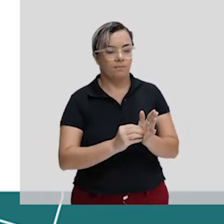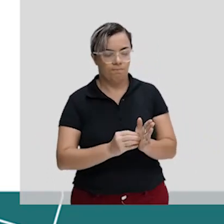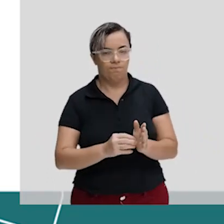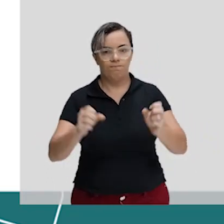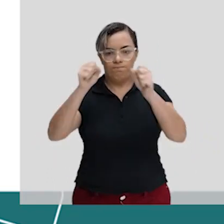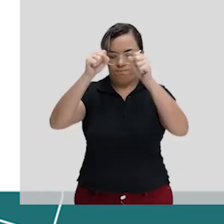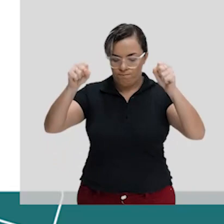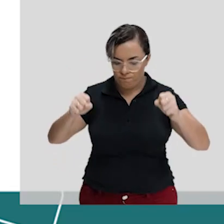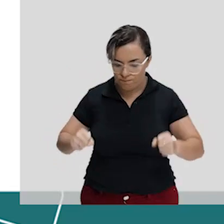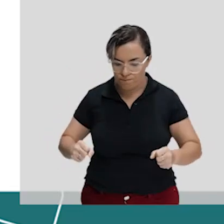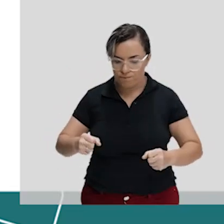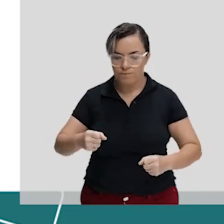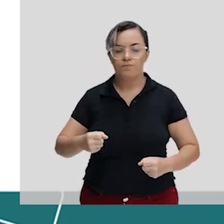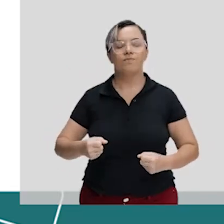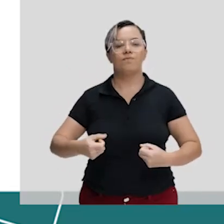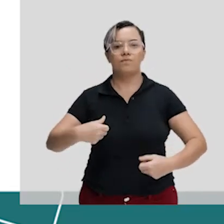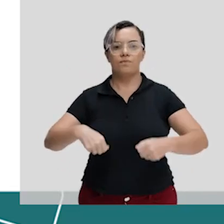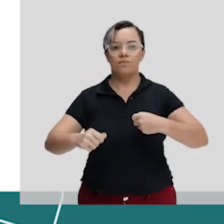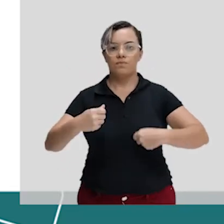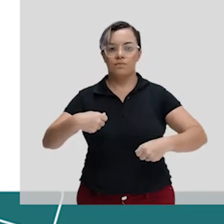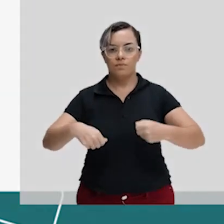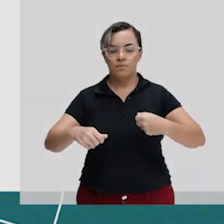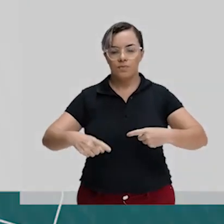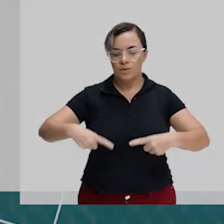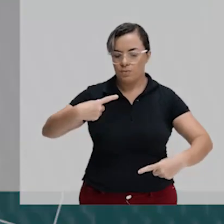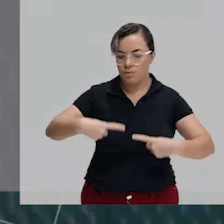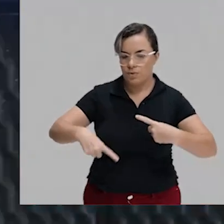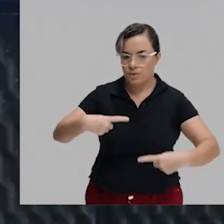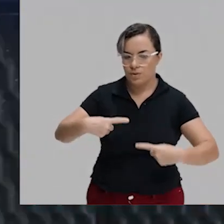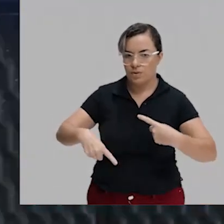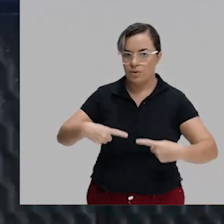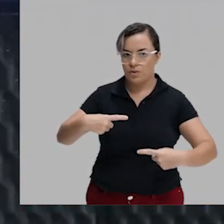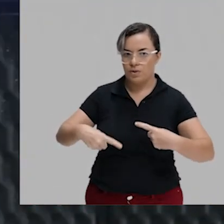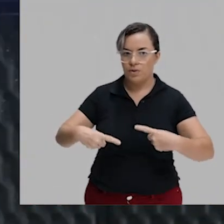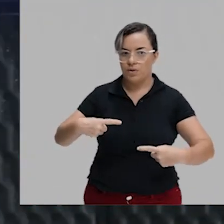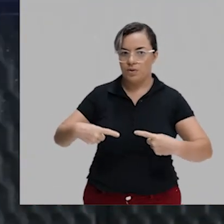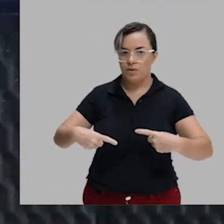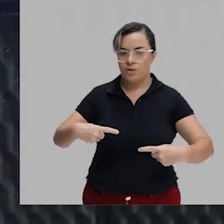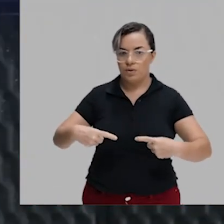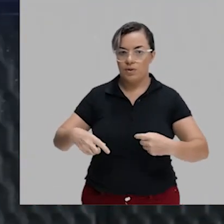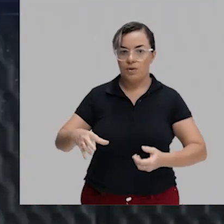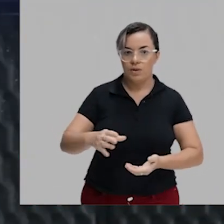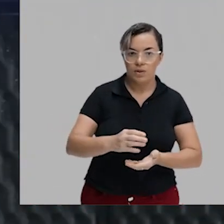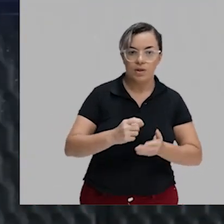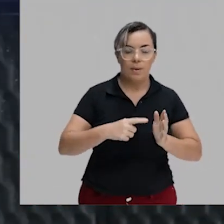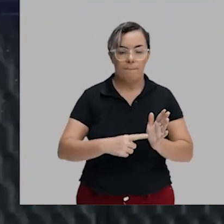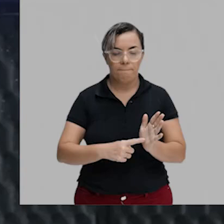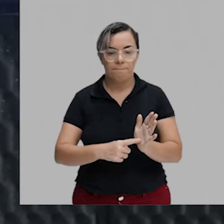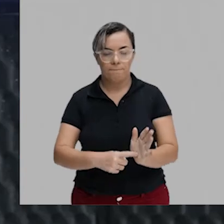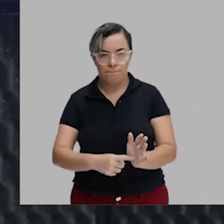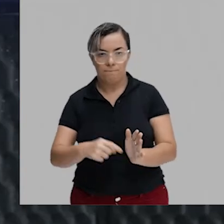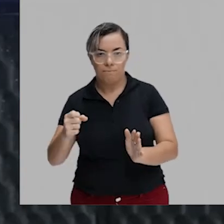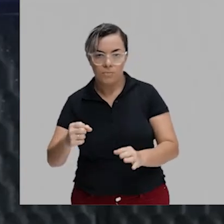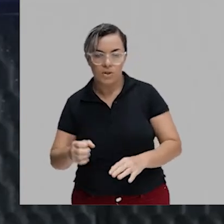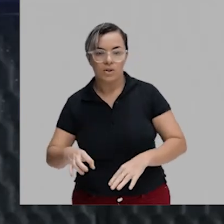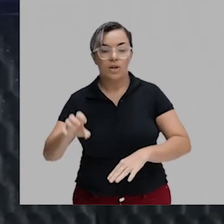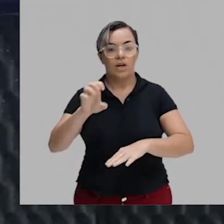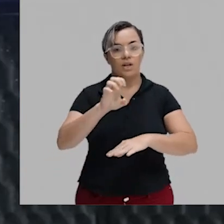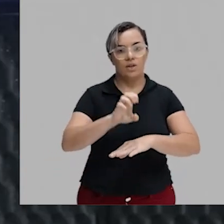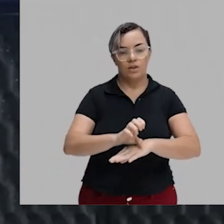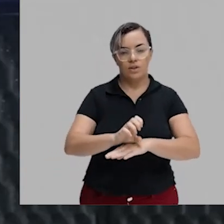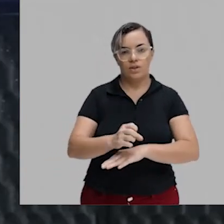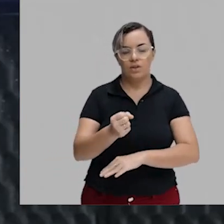da política econômica adotada por esses estados modernos, implantada por